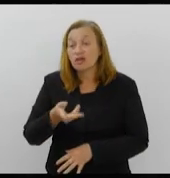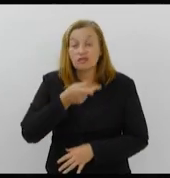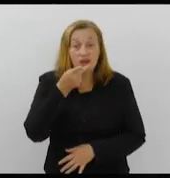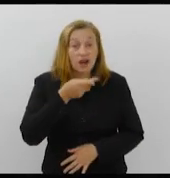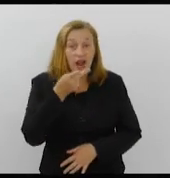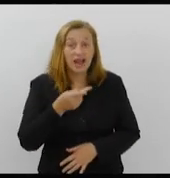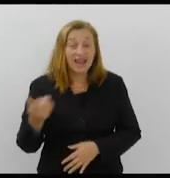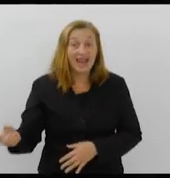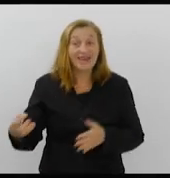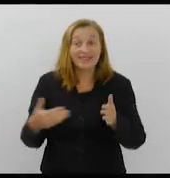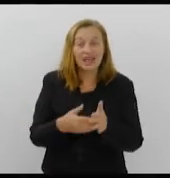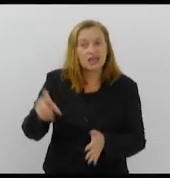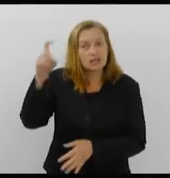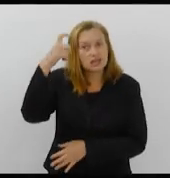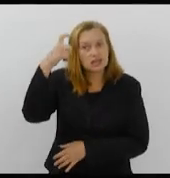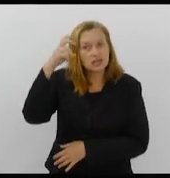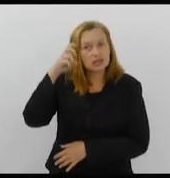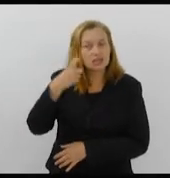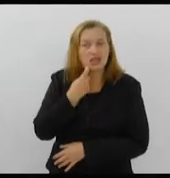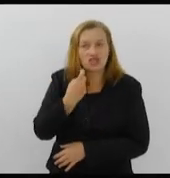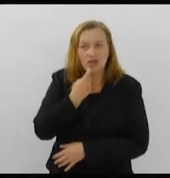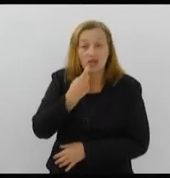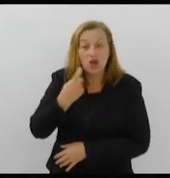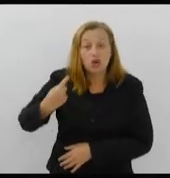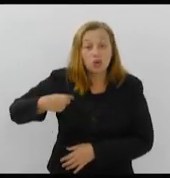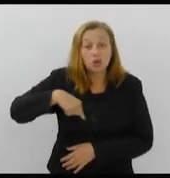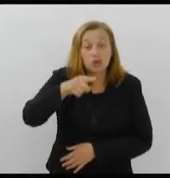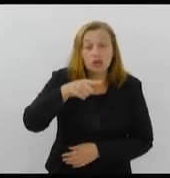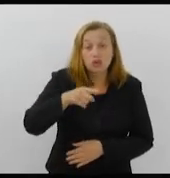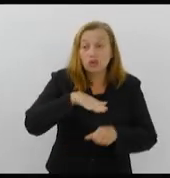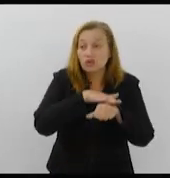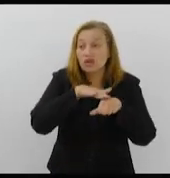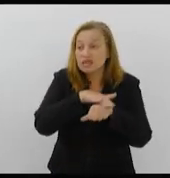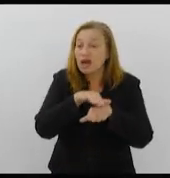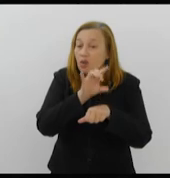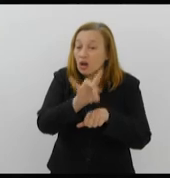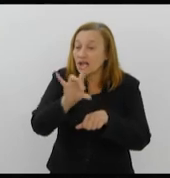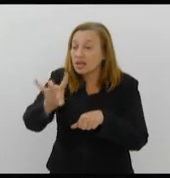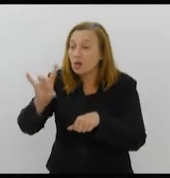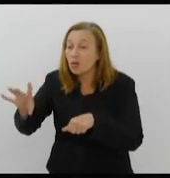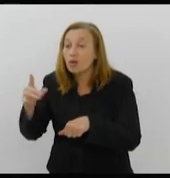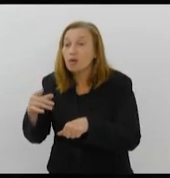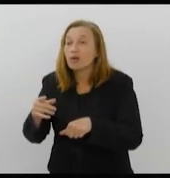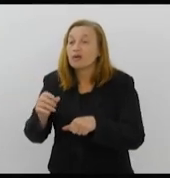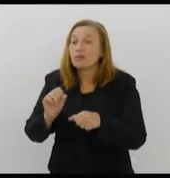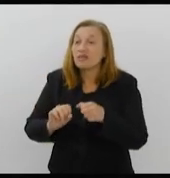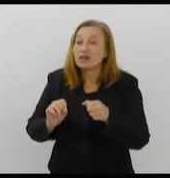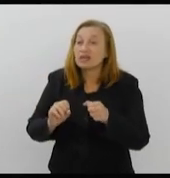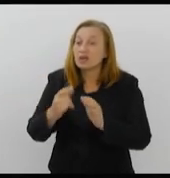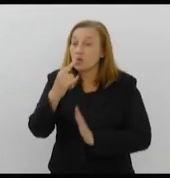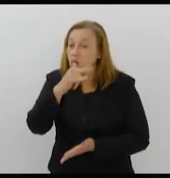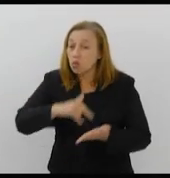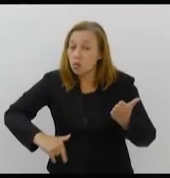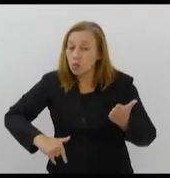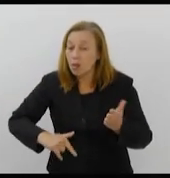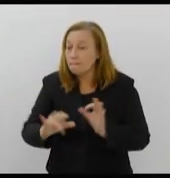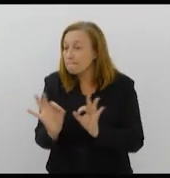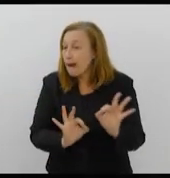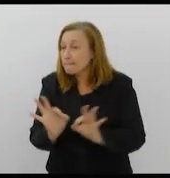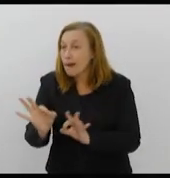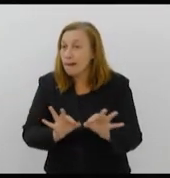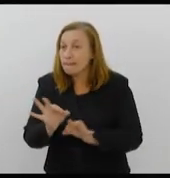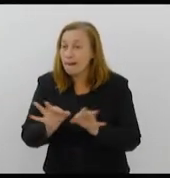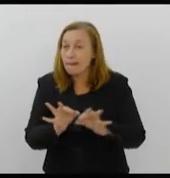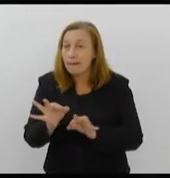até sexta-feira eu vou estar indo à região dos Lagos conversar com cada um, para que a gente possa fazer um dossiê bem elaborado a